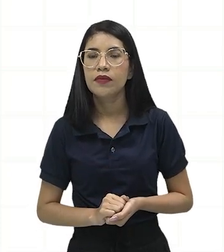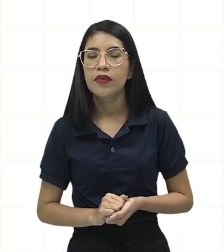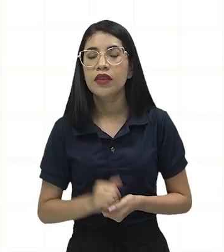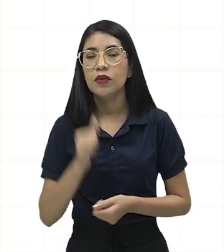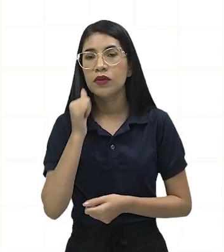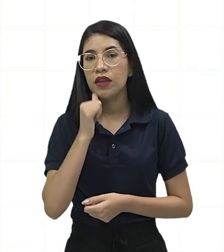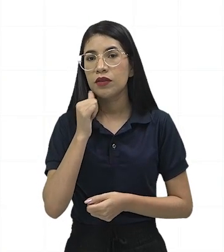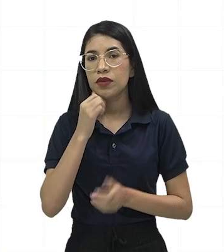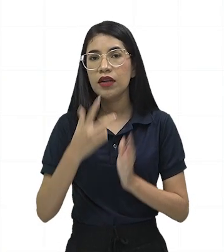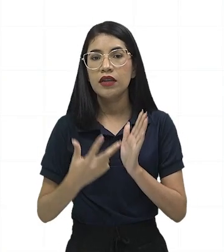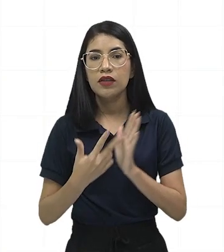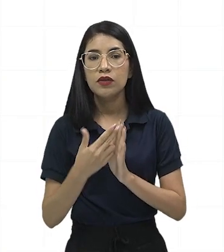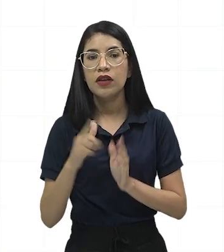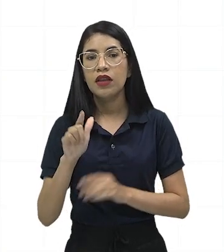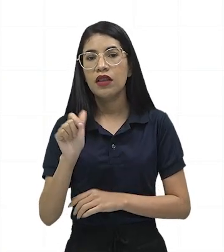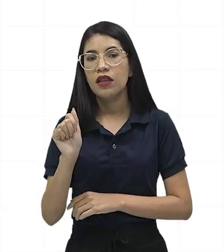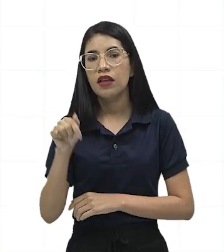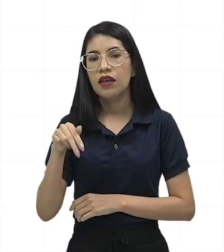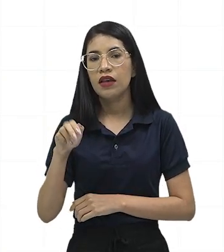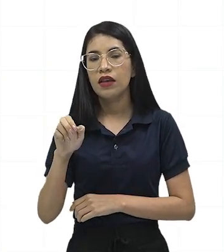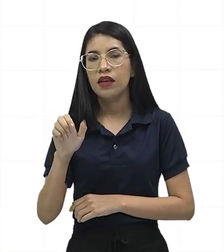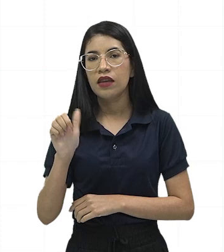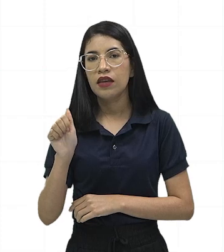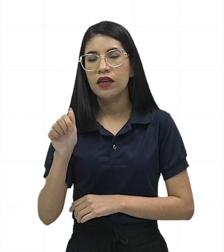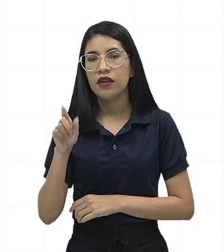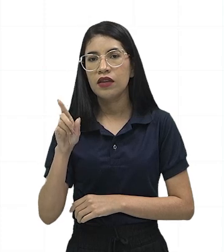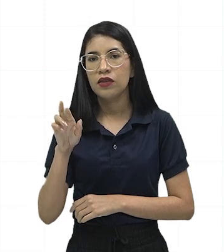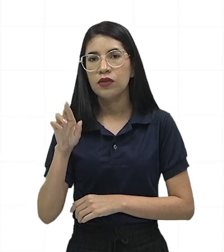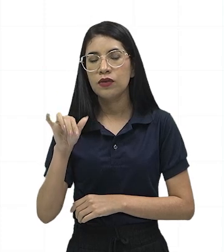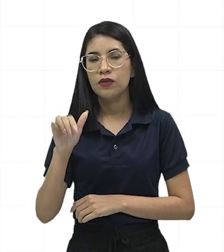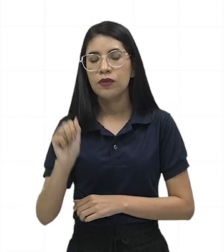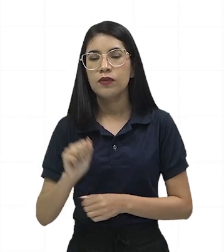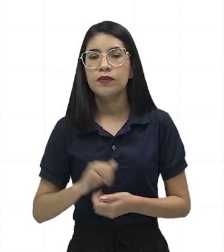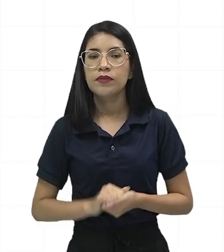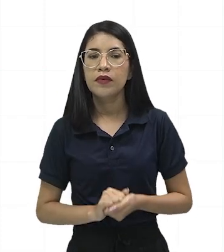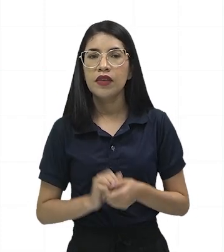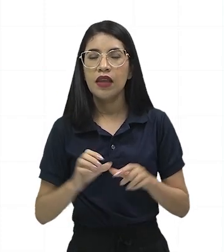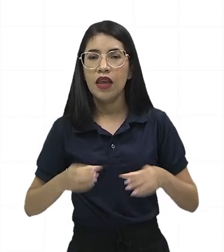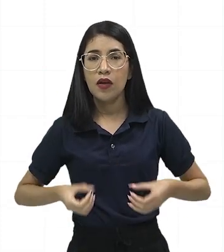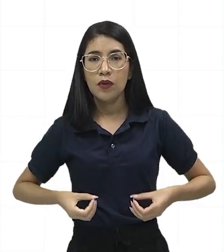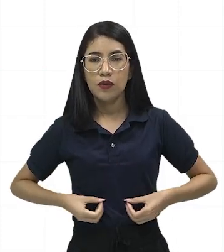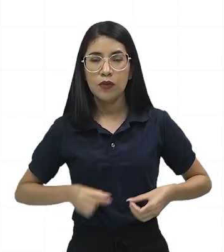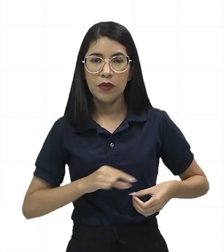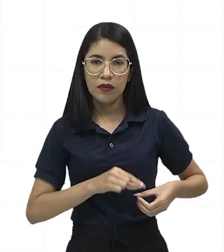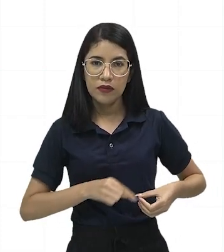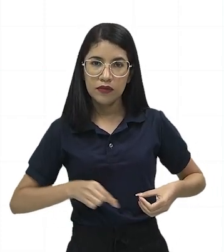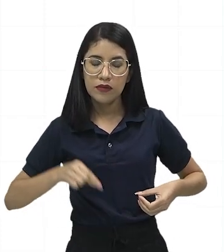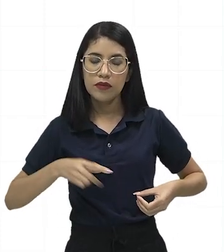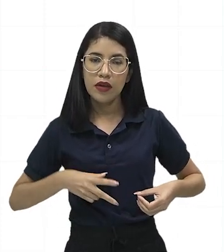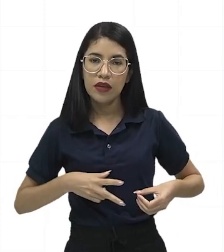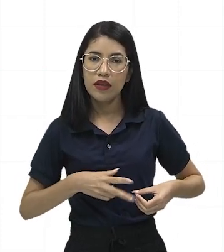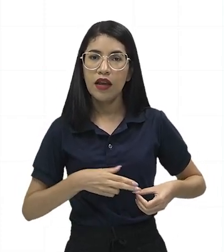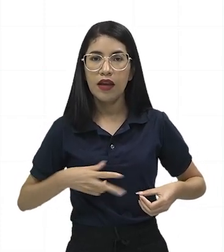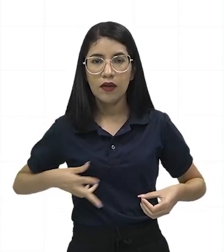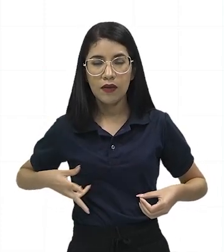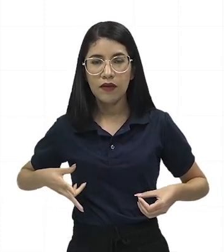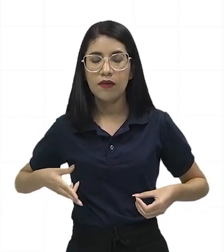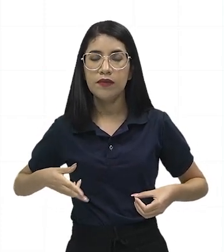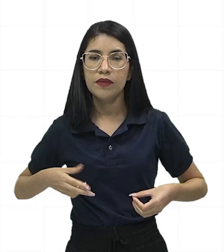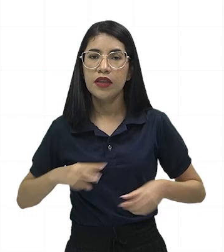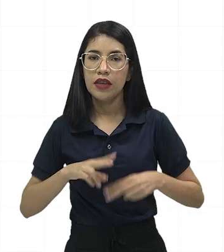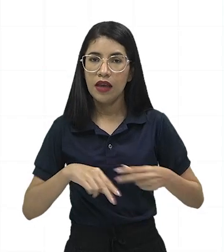das mulheres, a gente tem a laqueadura, também chamada de ligação tubária. As tubas uterinas são